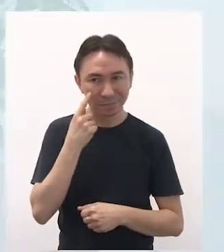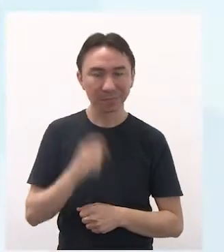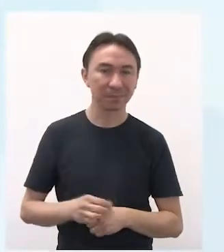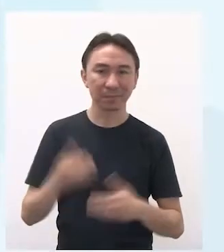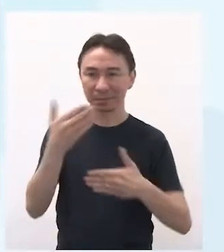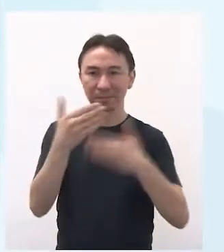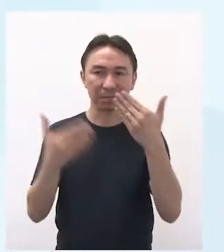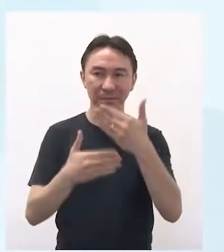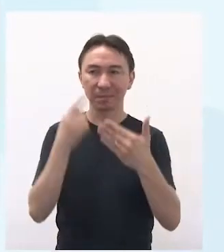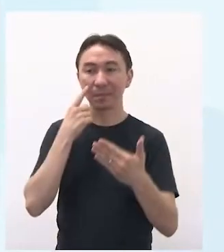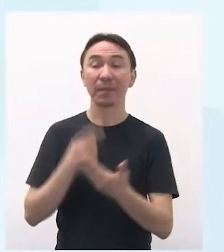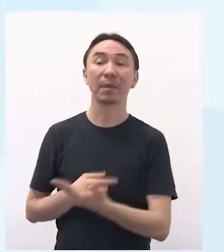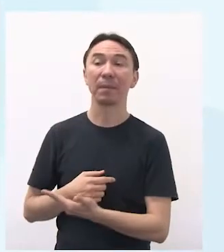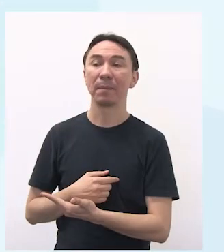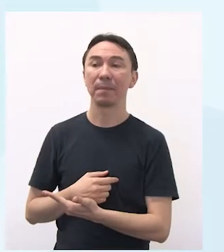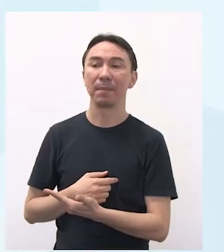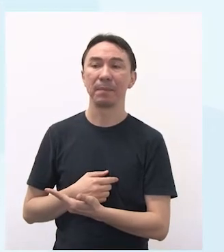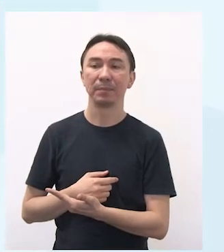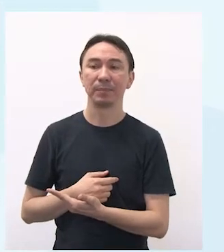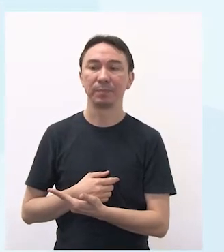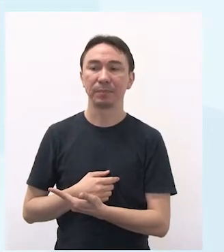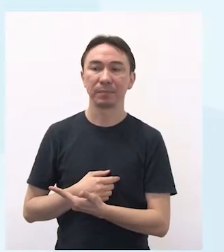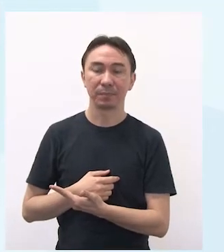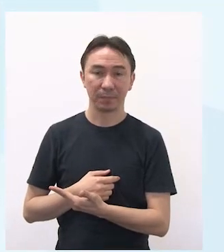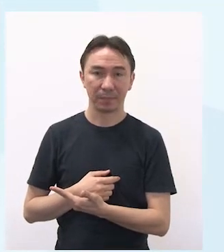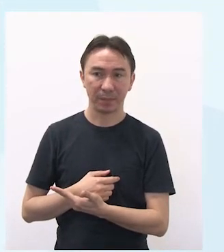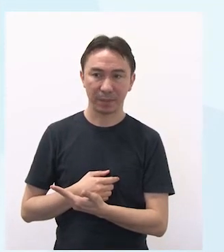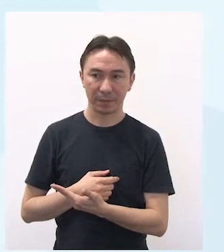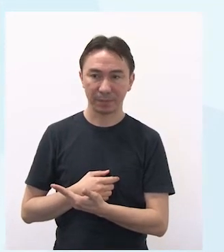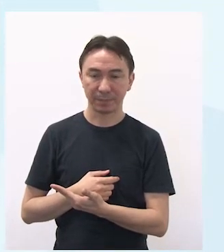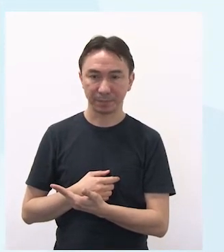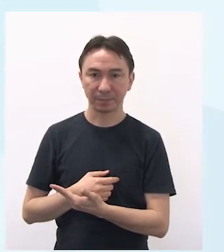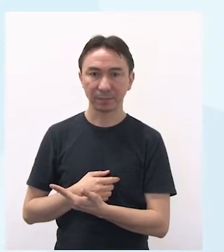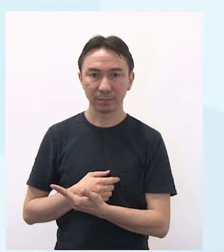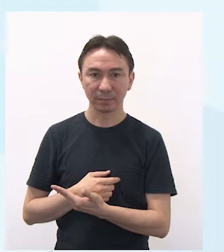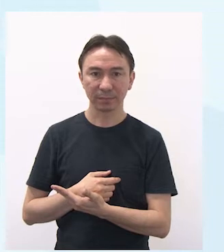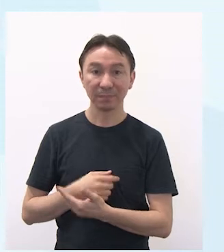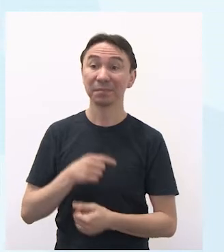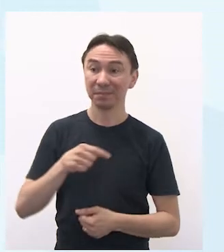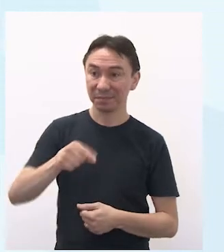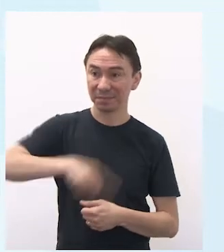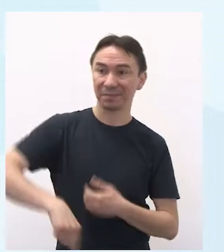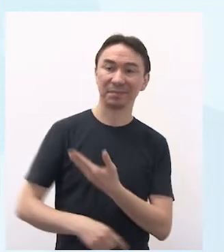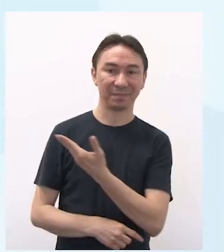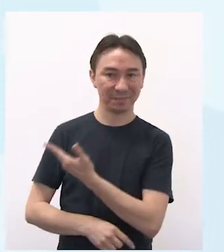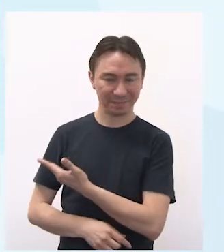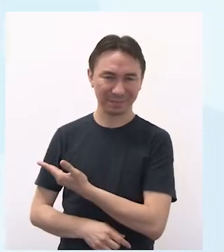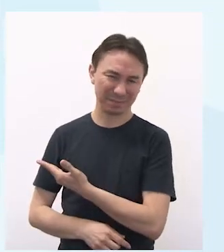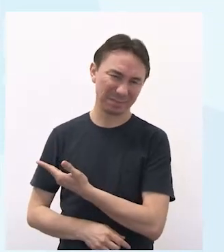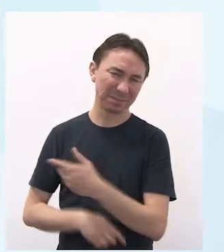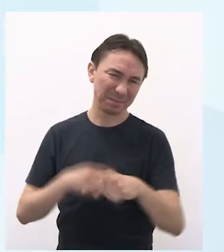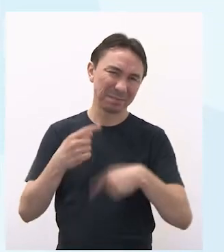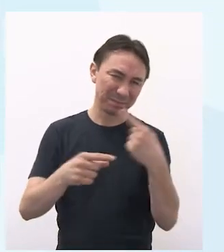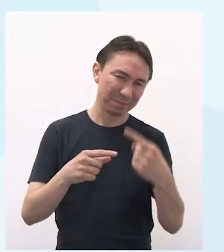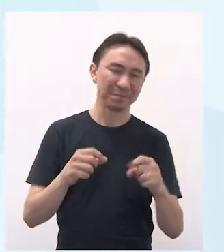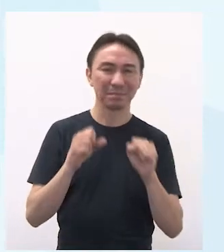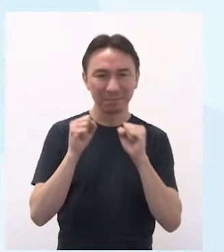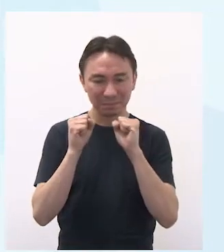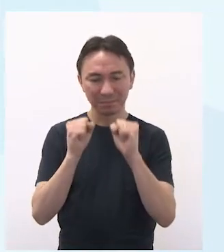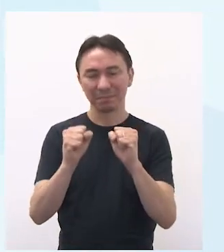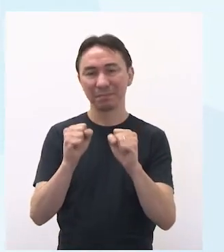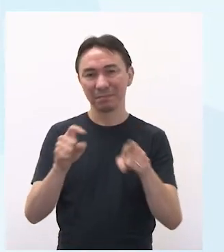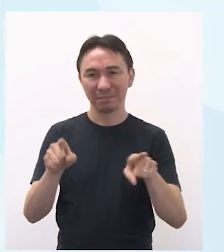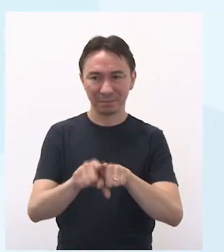passar a próximo slide. Então, esse é o tempo que nós temos. E aí vocês depois também terão o tempo de